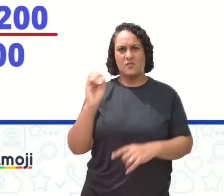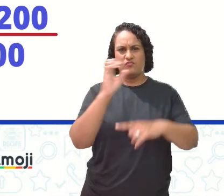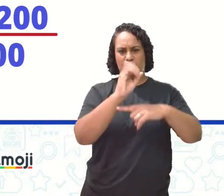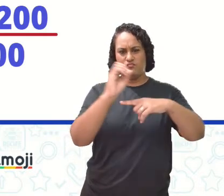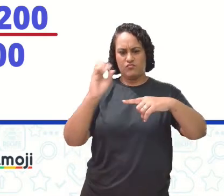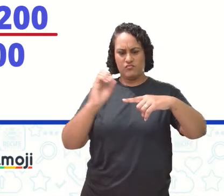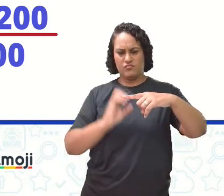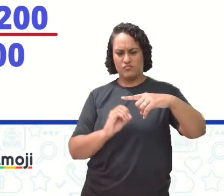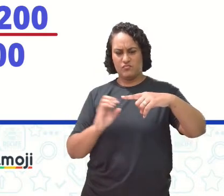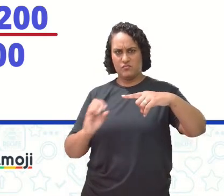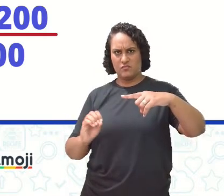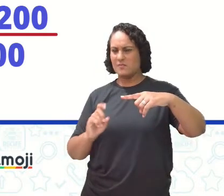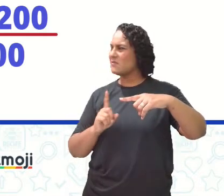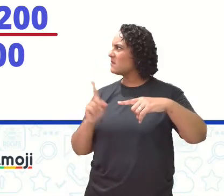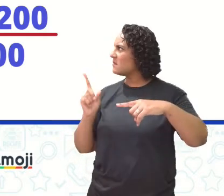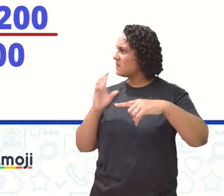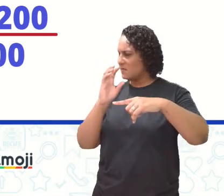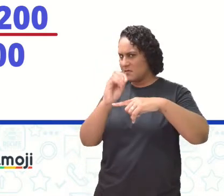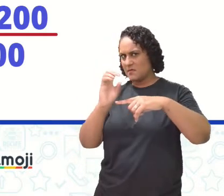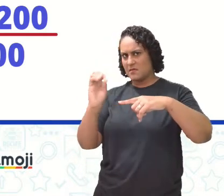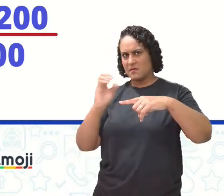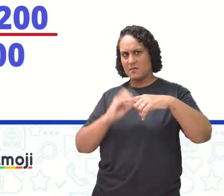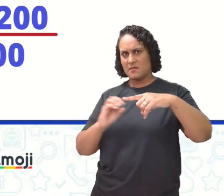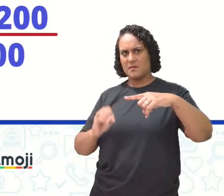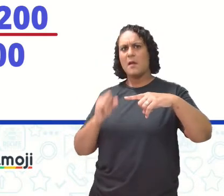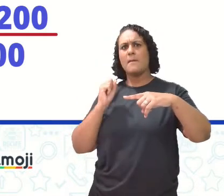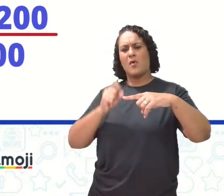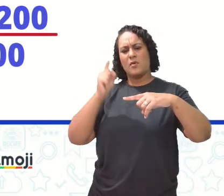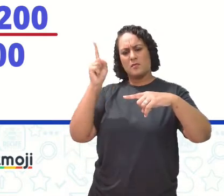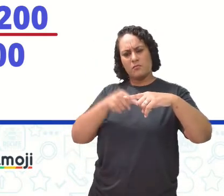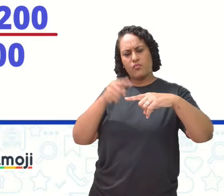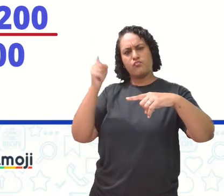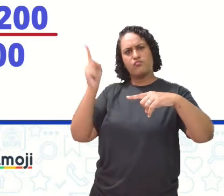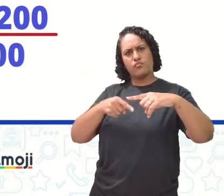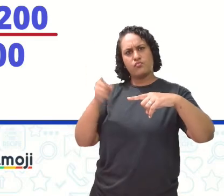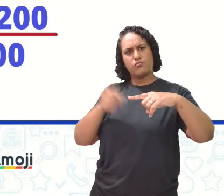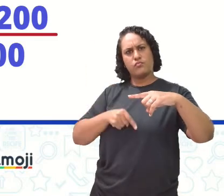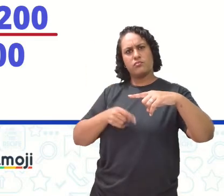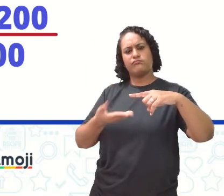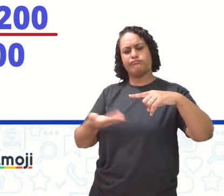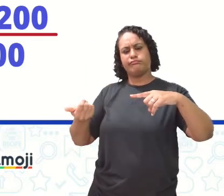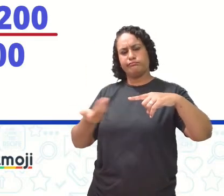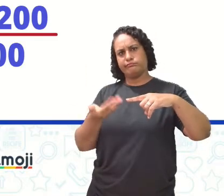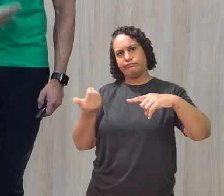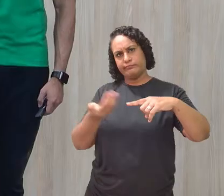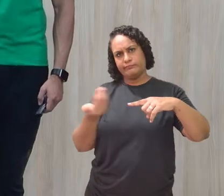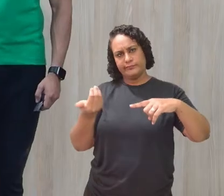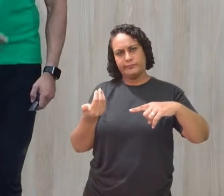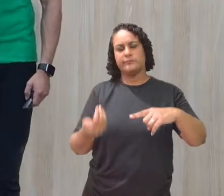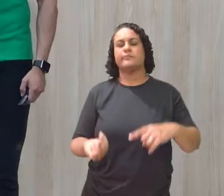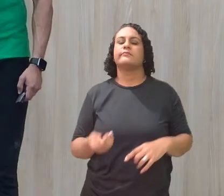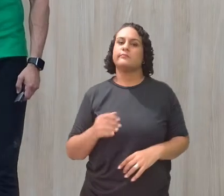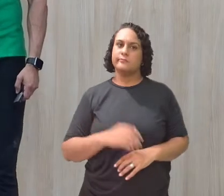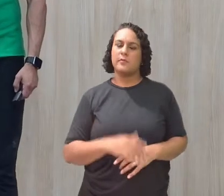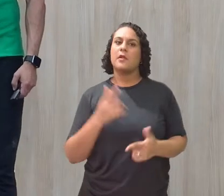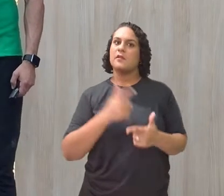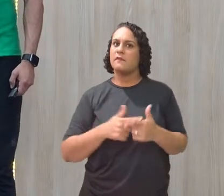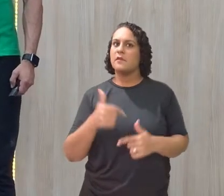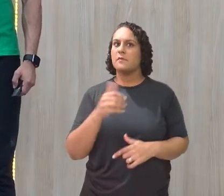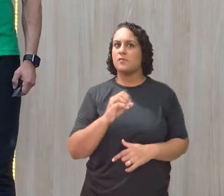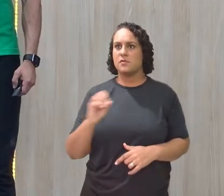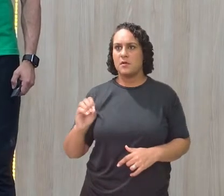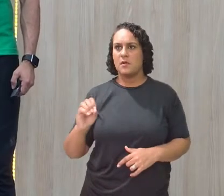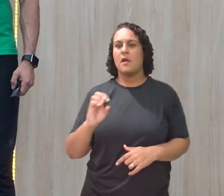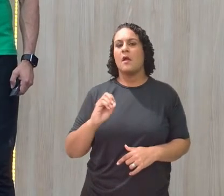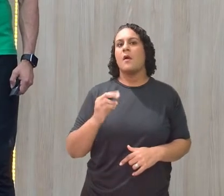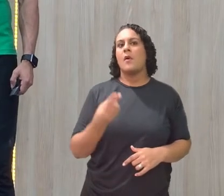cima, com os zeros que estão lá embaixo, a gente pode simplificar ou dividir esses valores por 10 ou por 100.